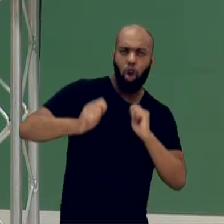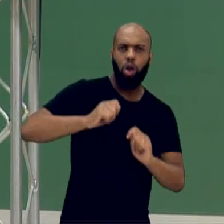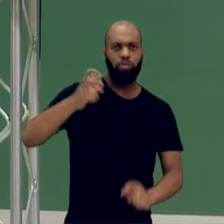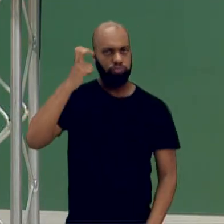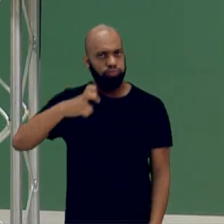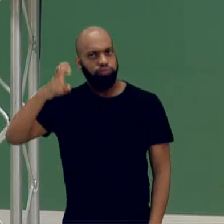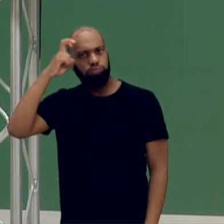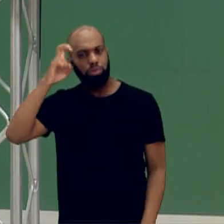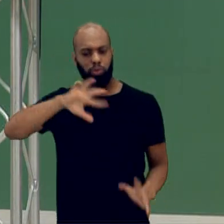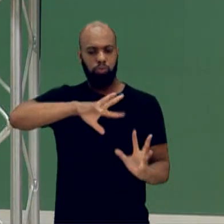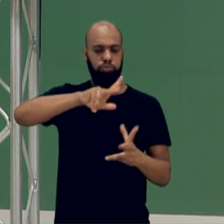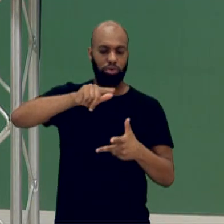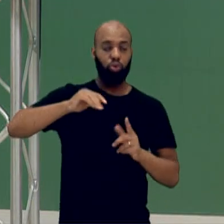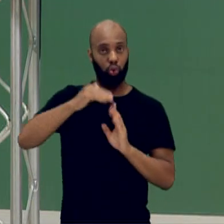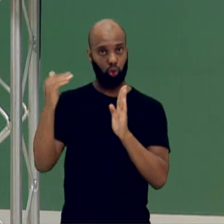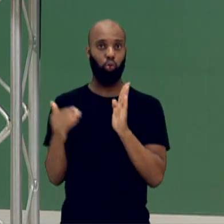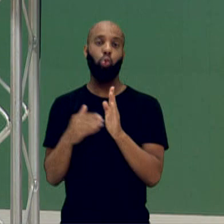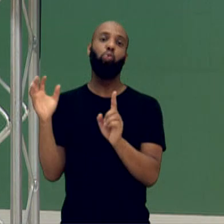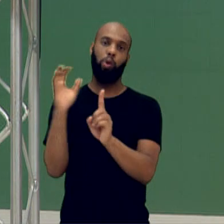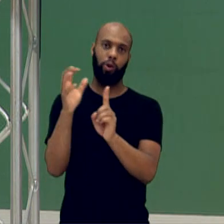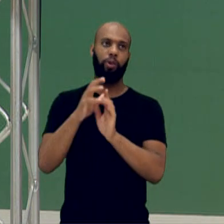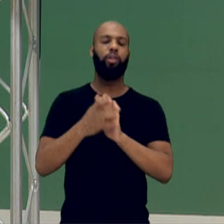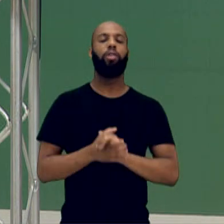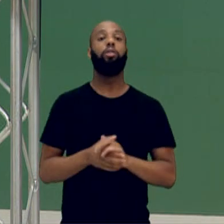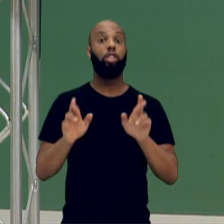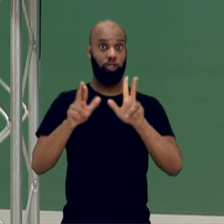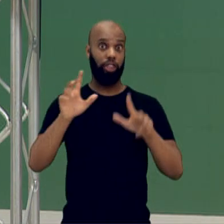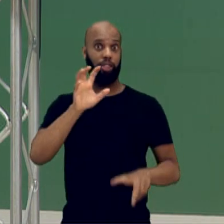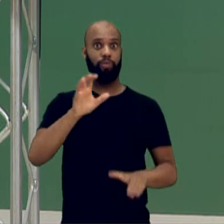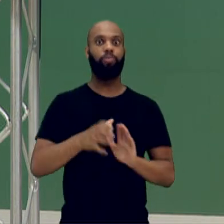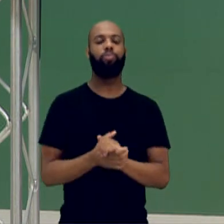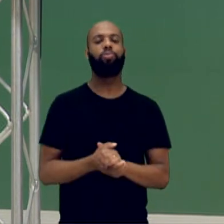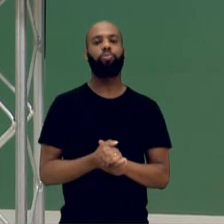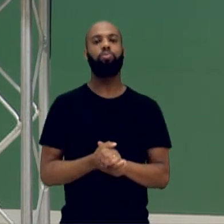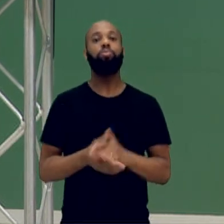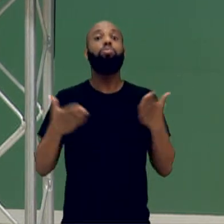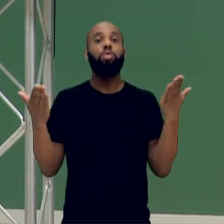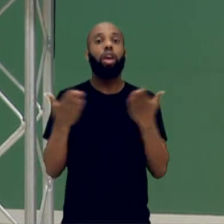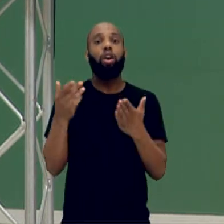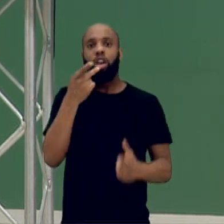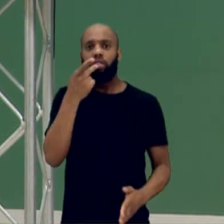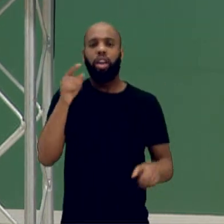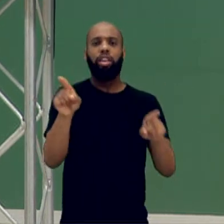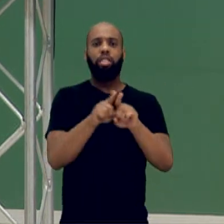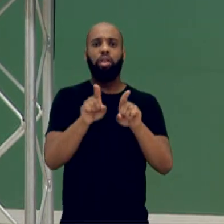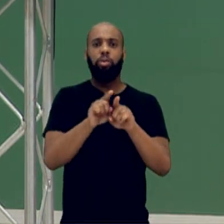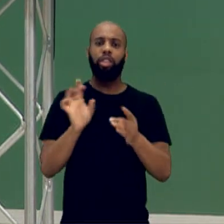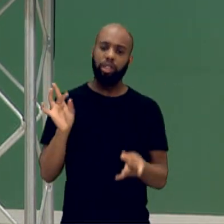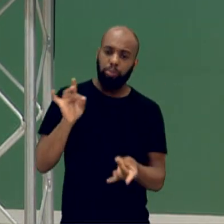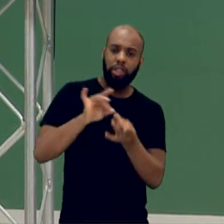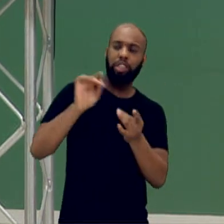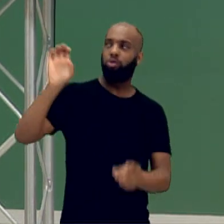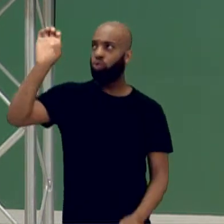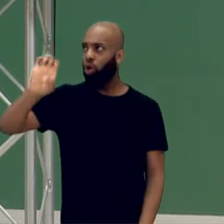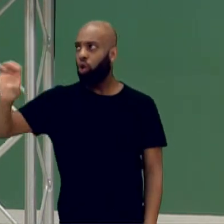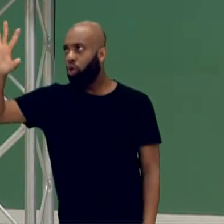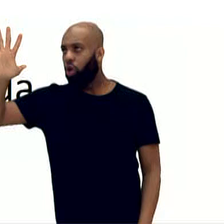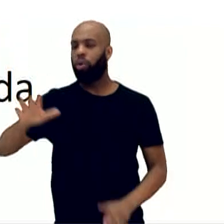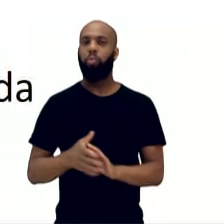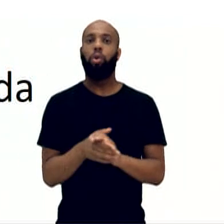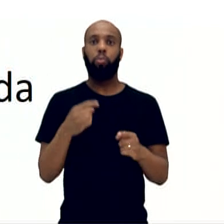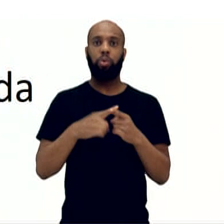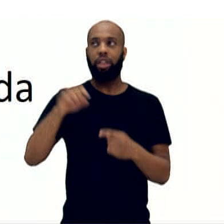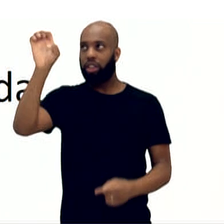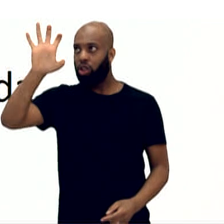todo. Tem que guardar bem essa diferença, certo? E aí, para a gente falar um pouquinho especificamente sobre a Europa. A Europa é